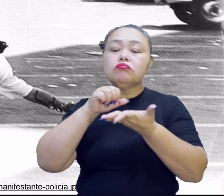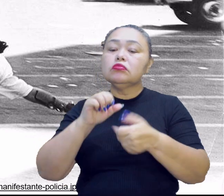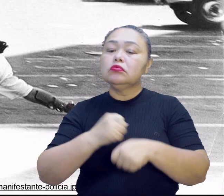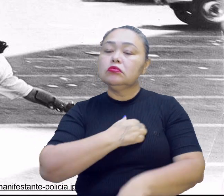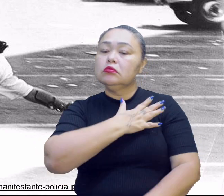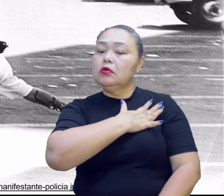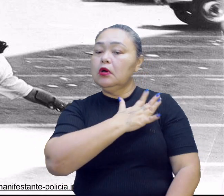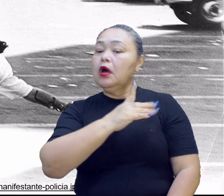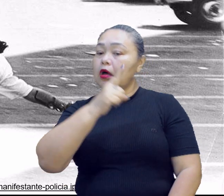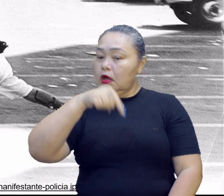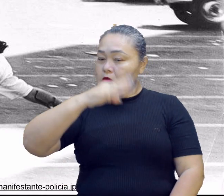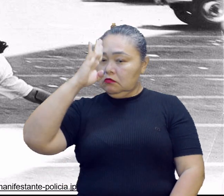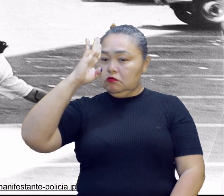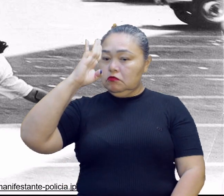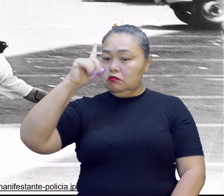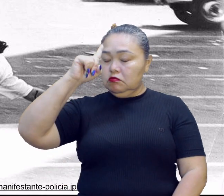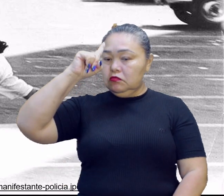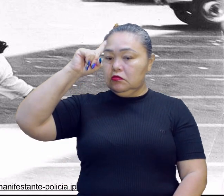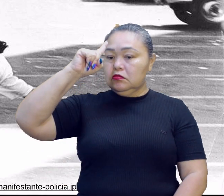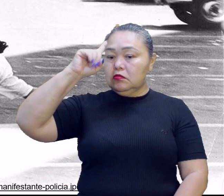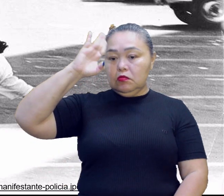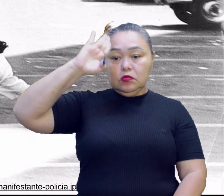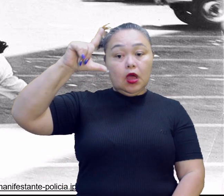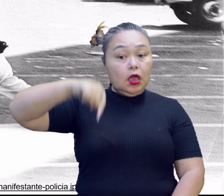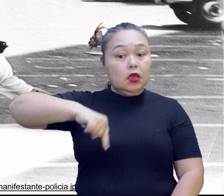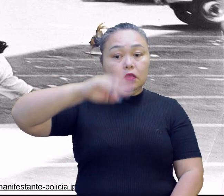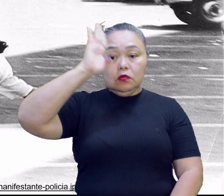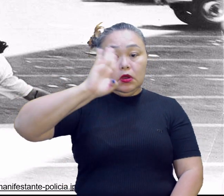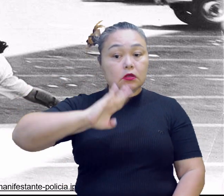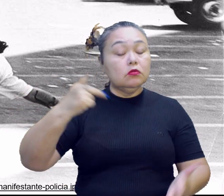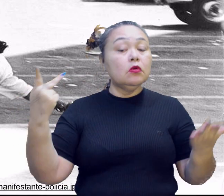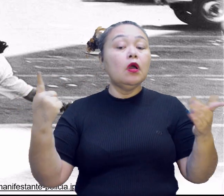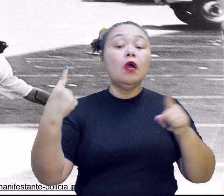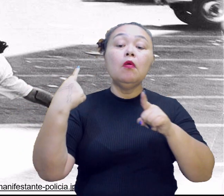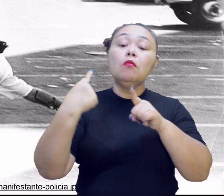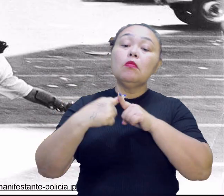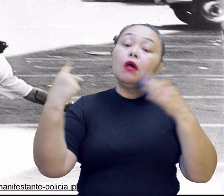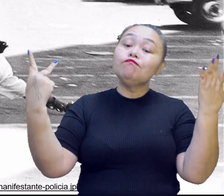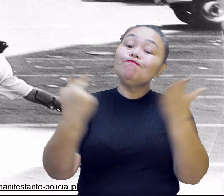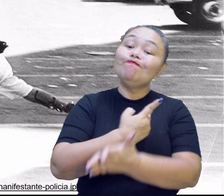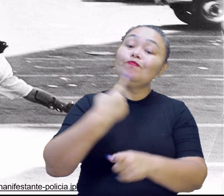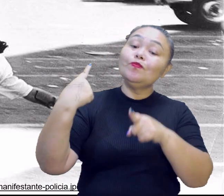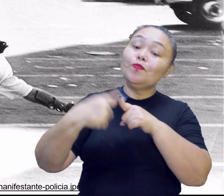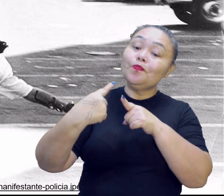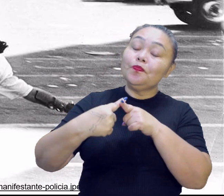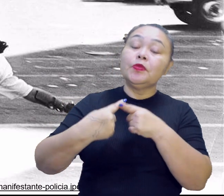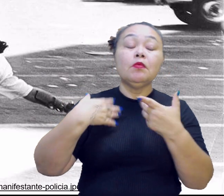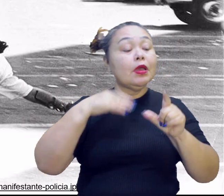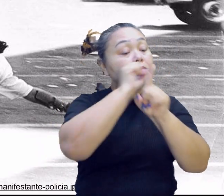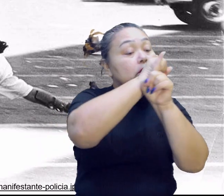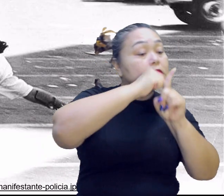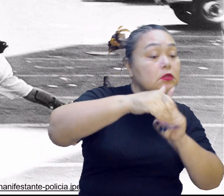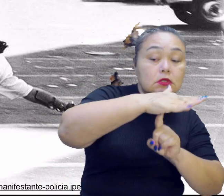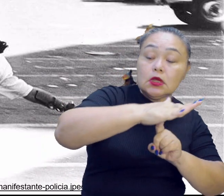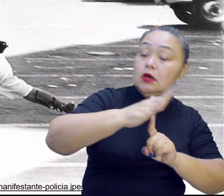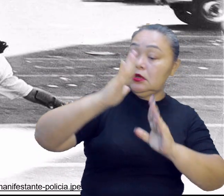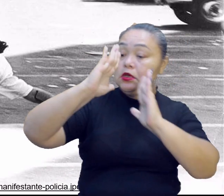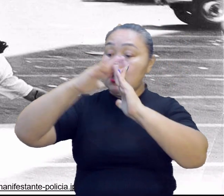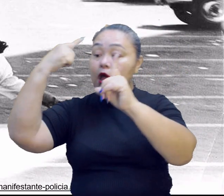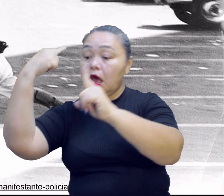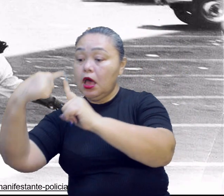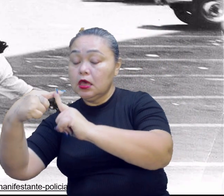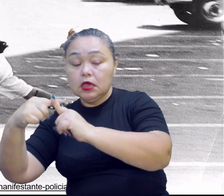ditadura no Brasil, ela vai acontecer por quê? Porque a sociedade, a igreja e os